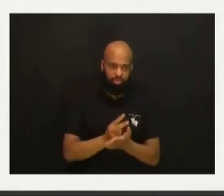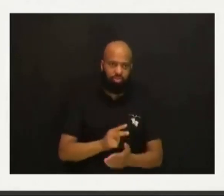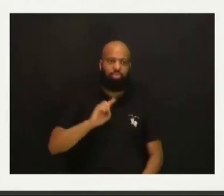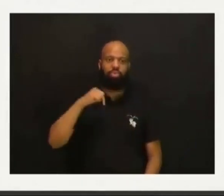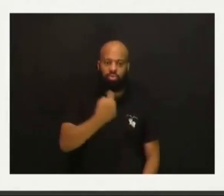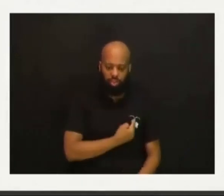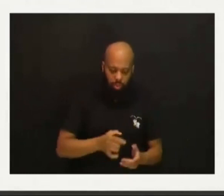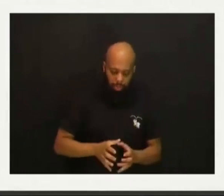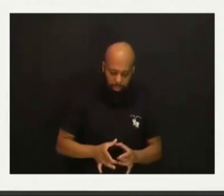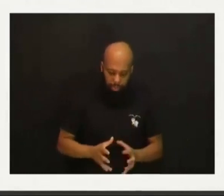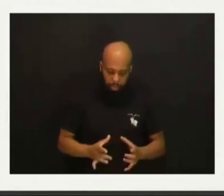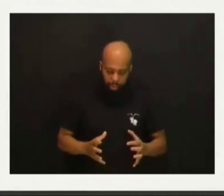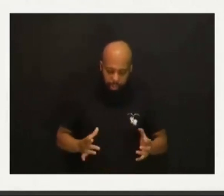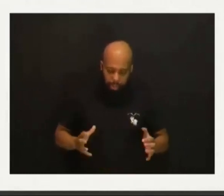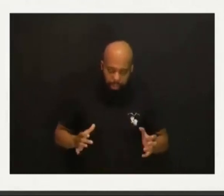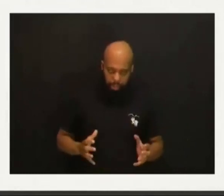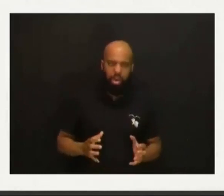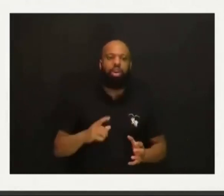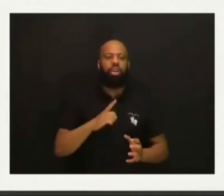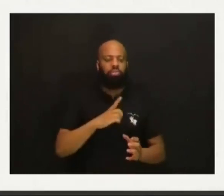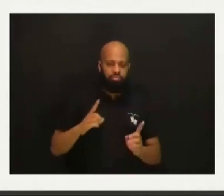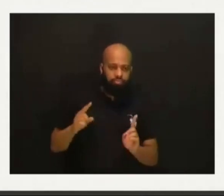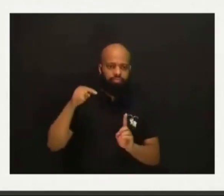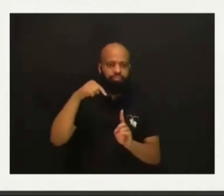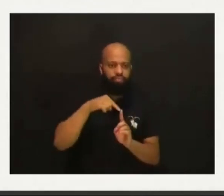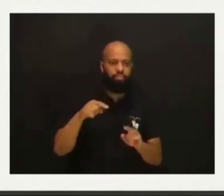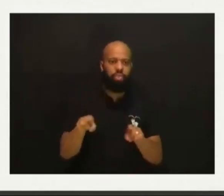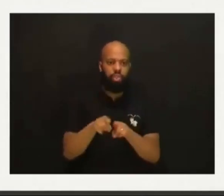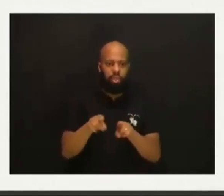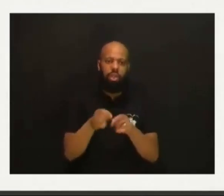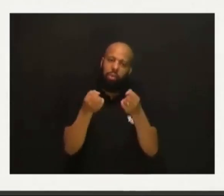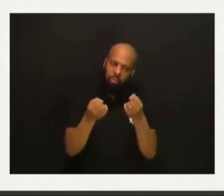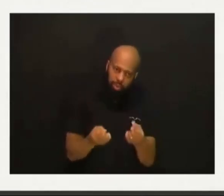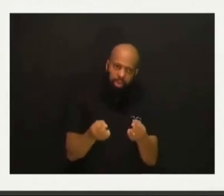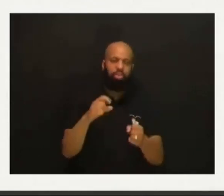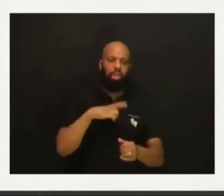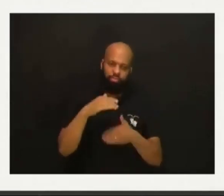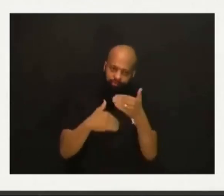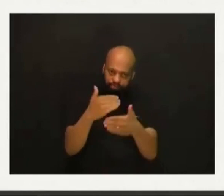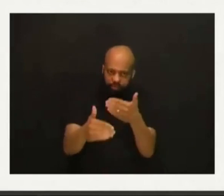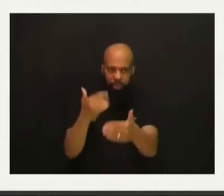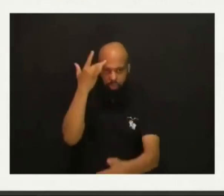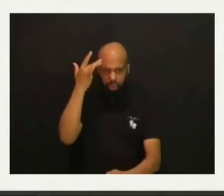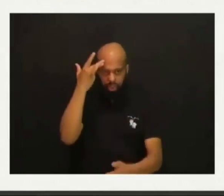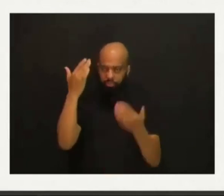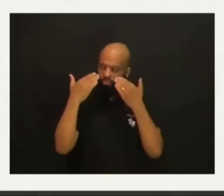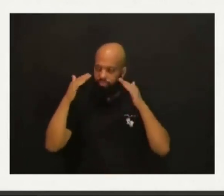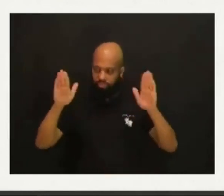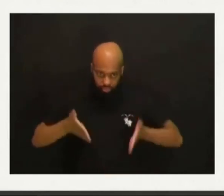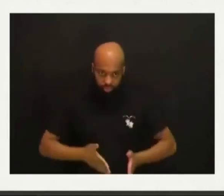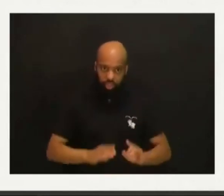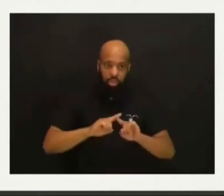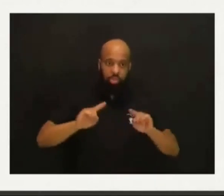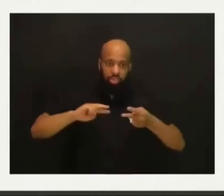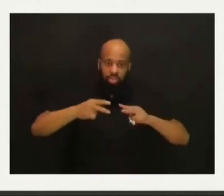Crescemos, amadurecemos, ganhamos funções, ganhamos status, né, diante da sociedade, mas geneticamente falando